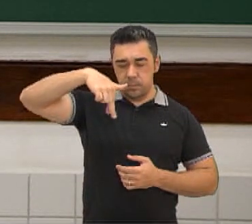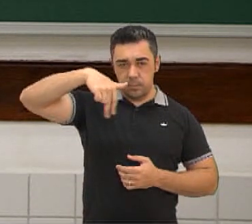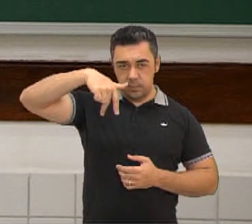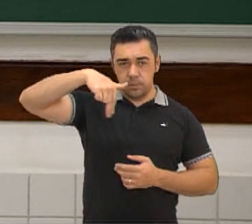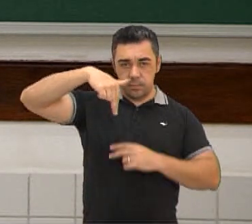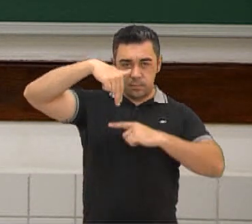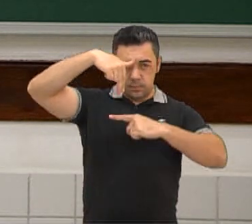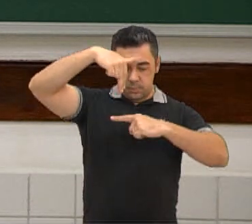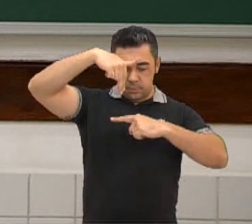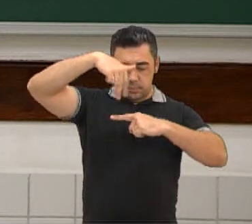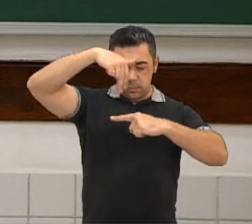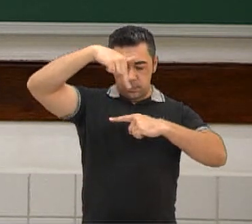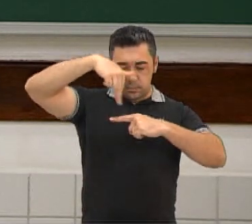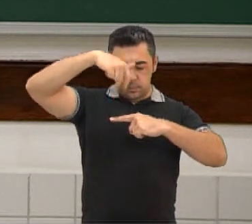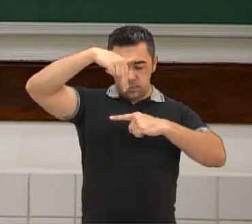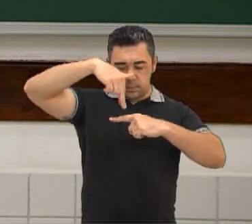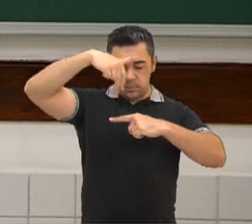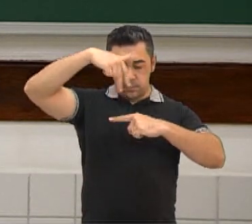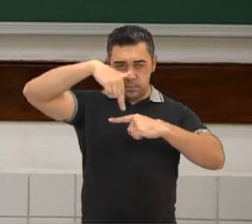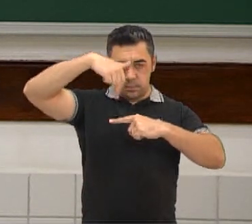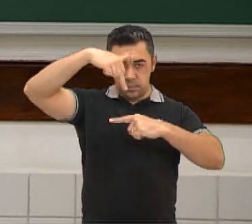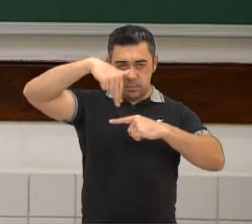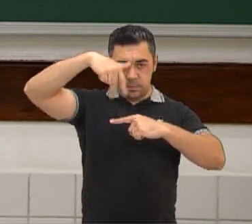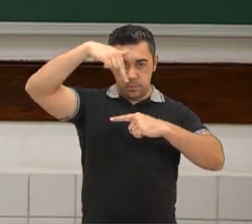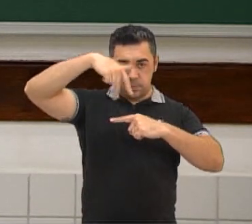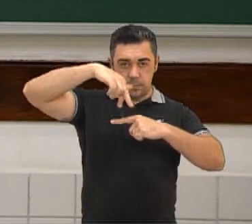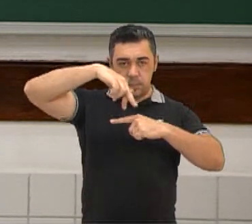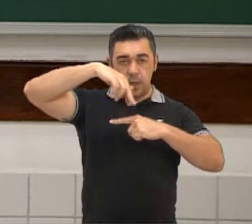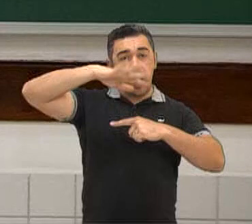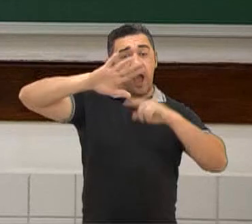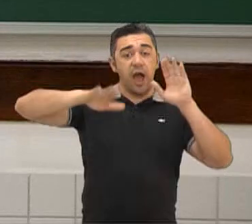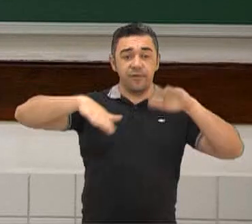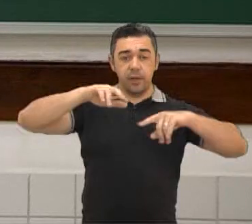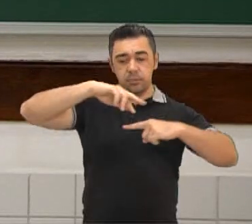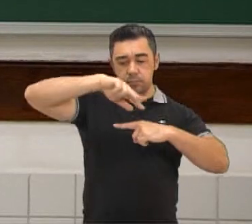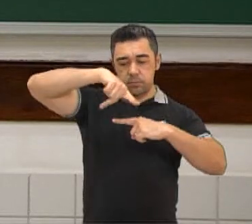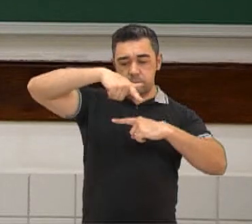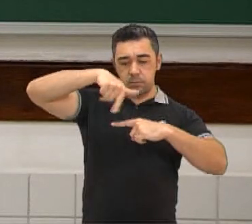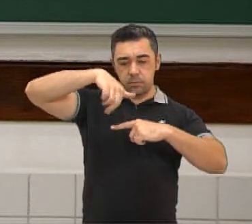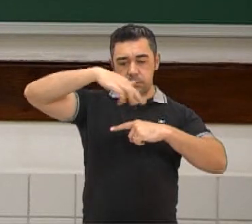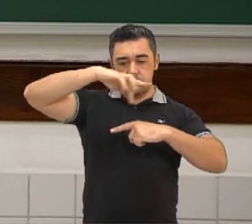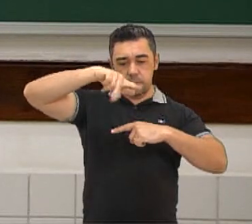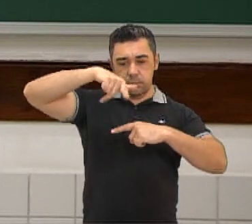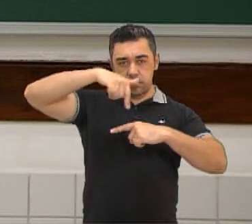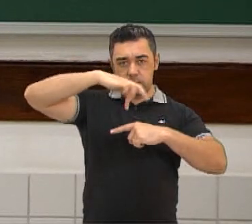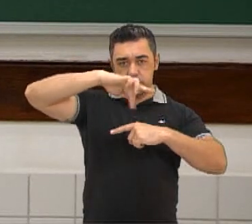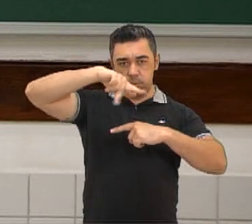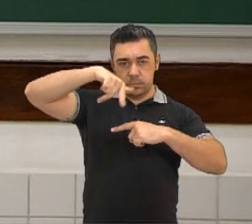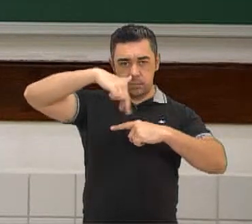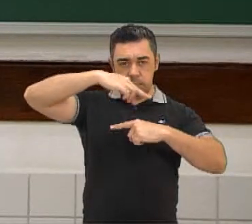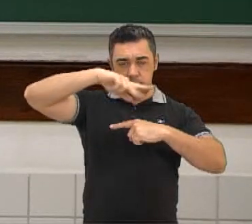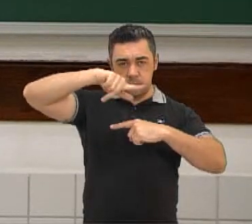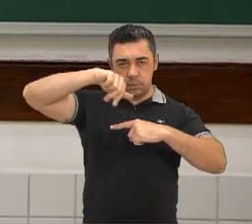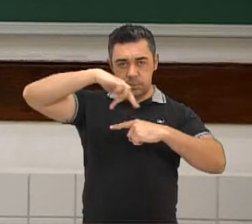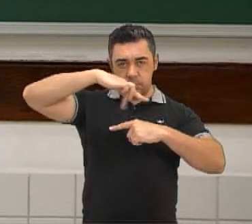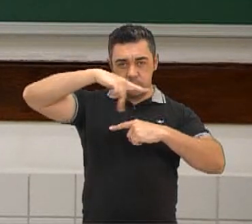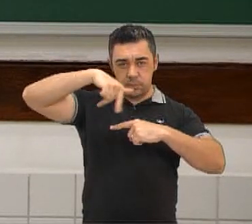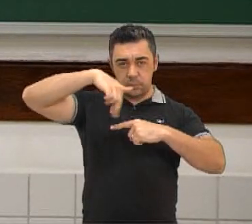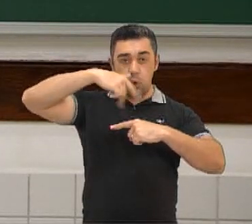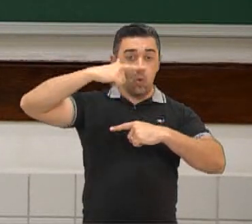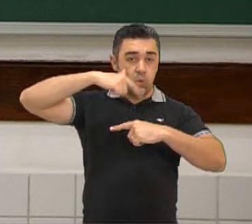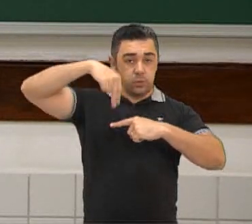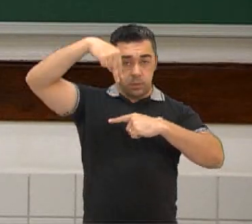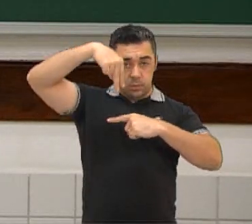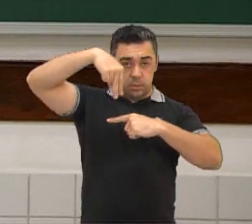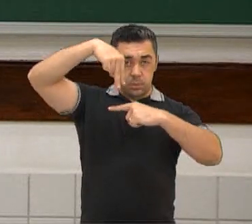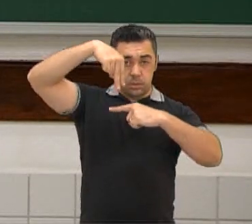vertical, com o corpo na posição vertical, o jogador ele tem que estar sempre com as pernas em movimento dentro da água, para se manter